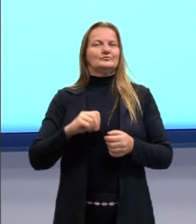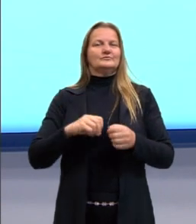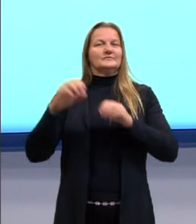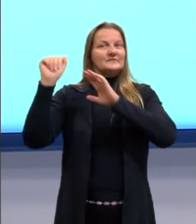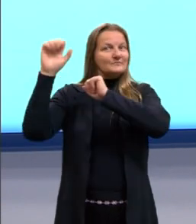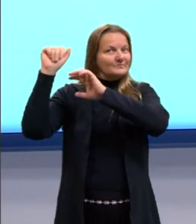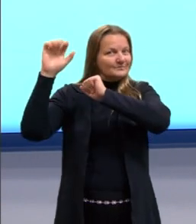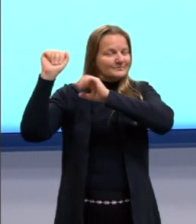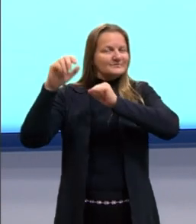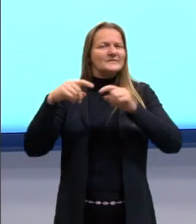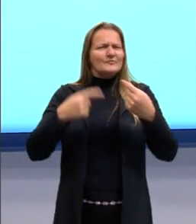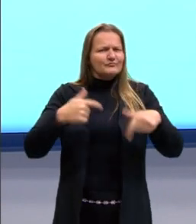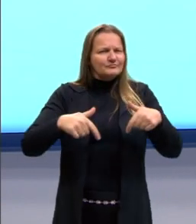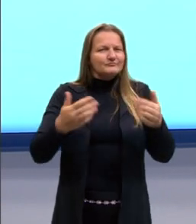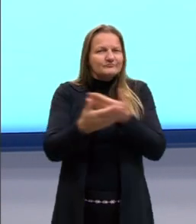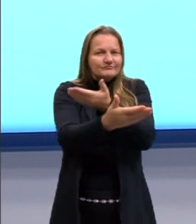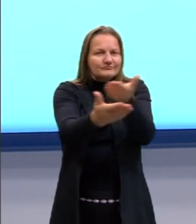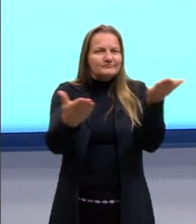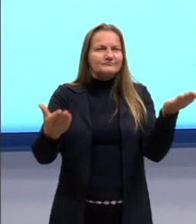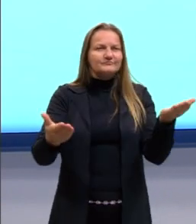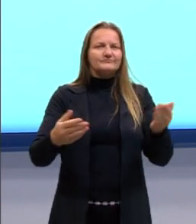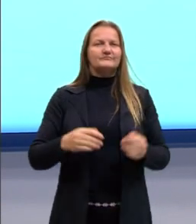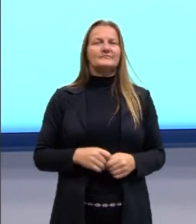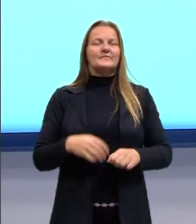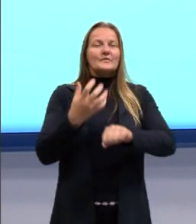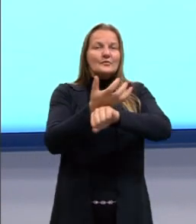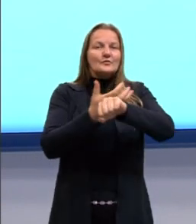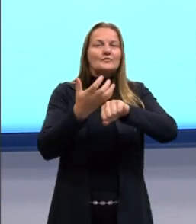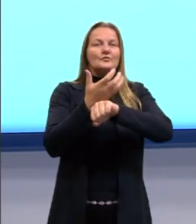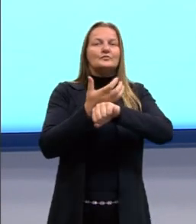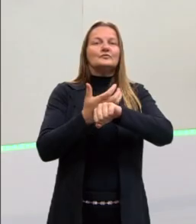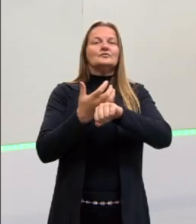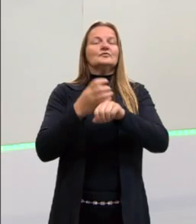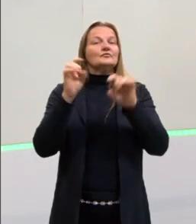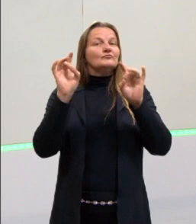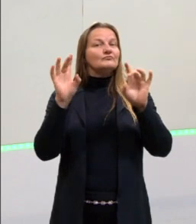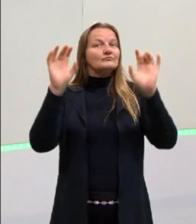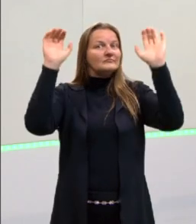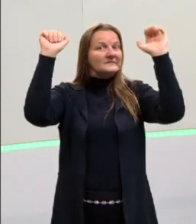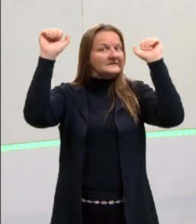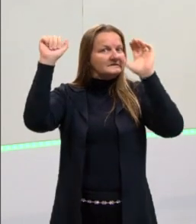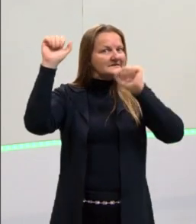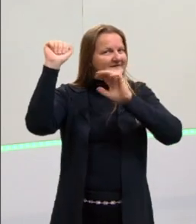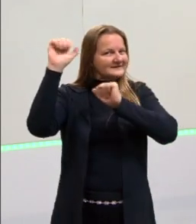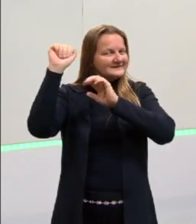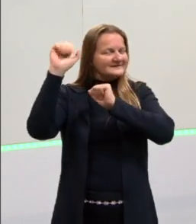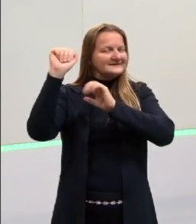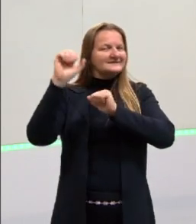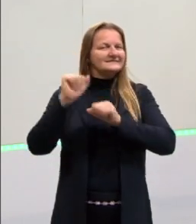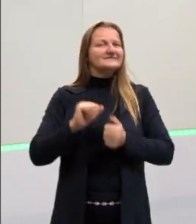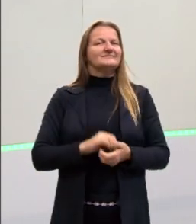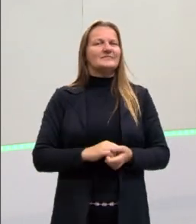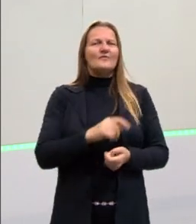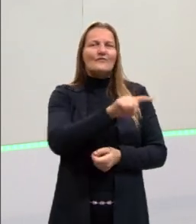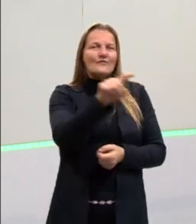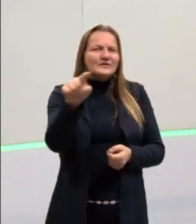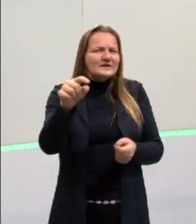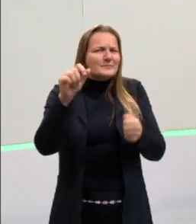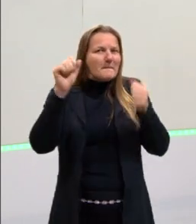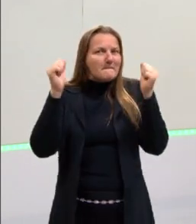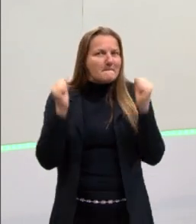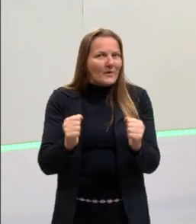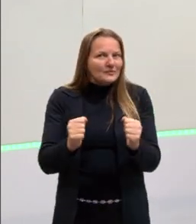e estou aqui trabalhando com vocês a os conteúdos relacionados a esse componente curricular para que vocês